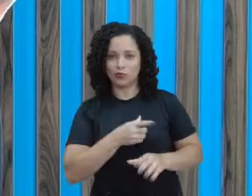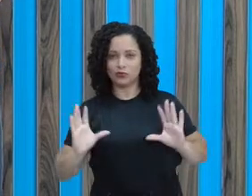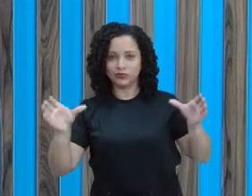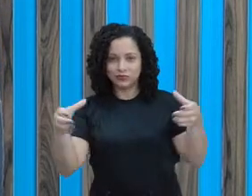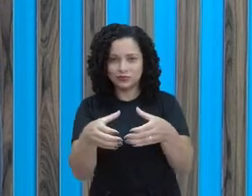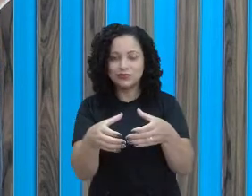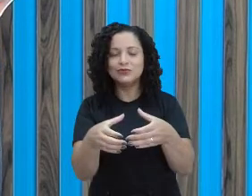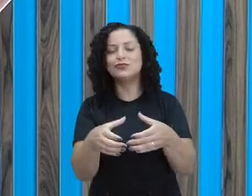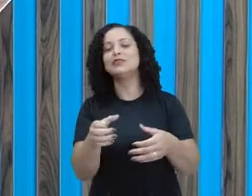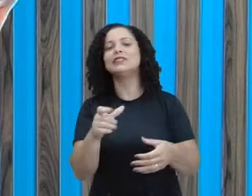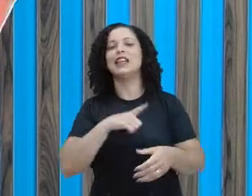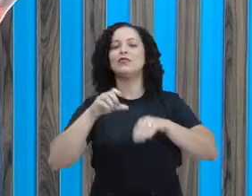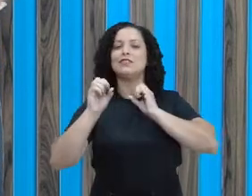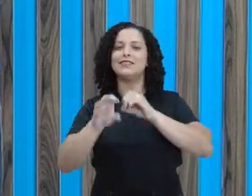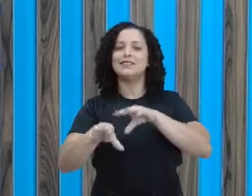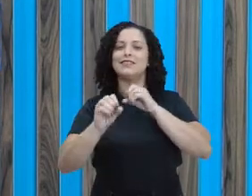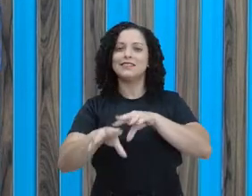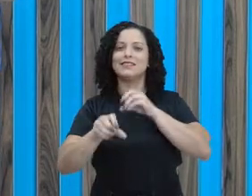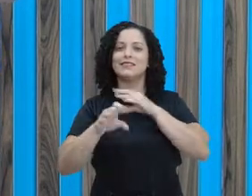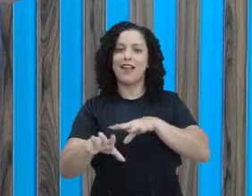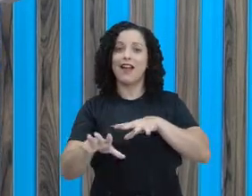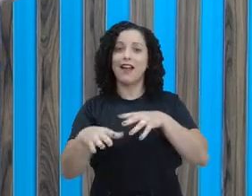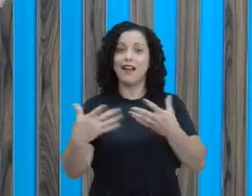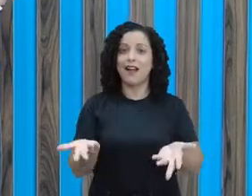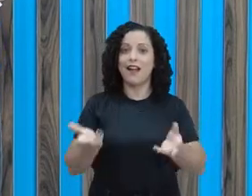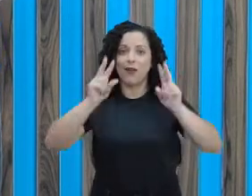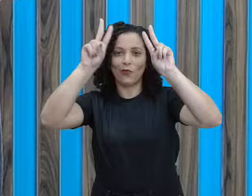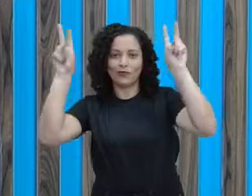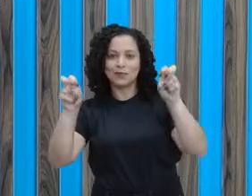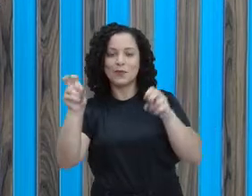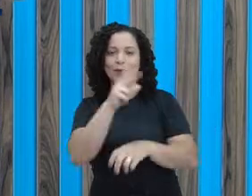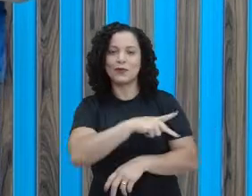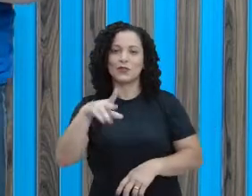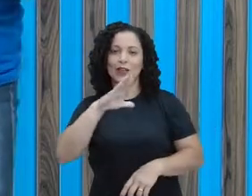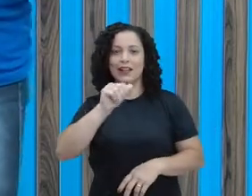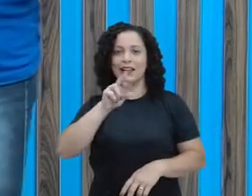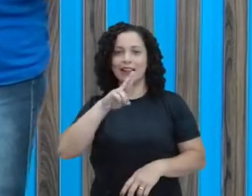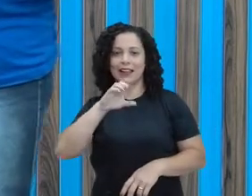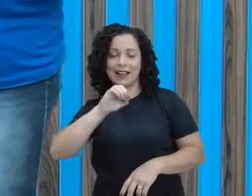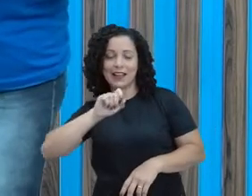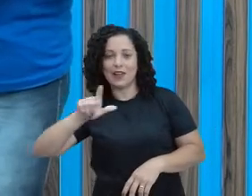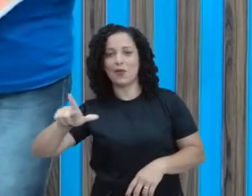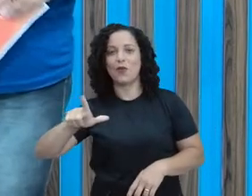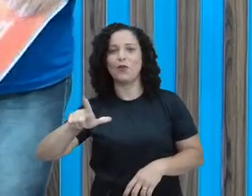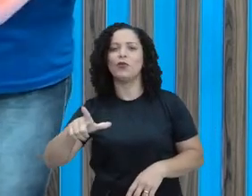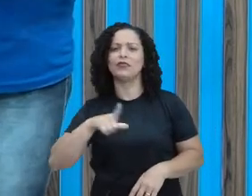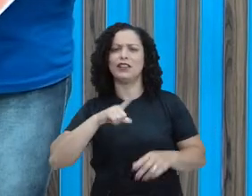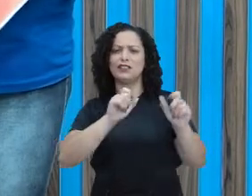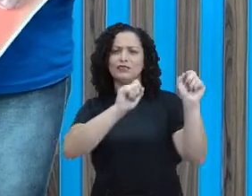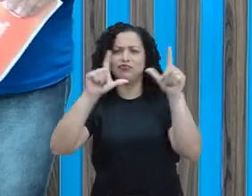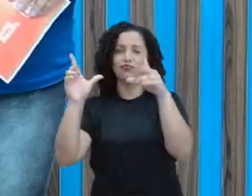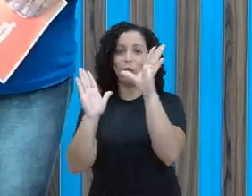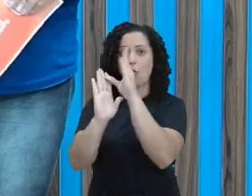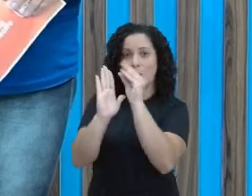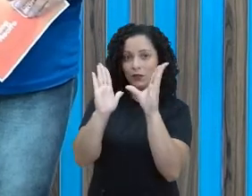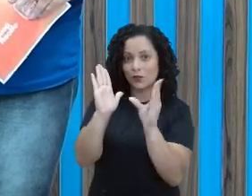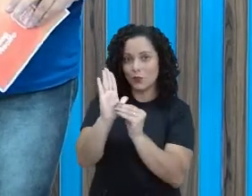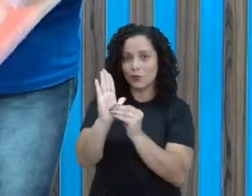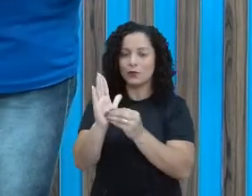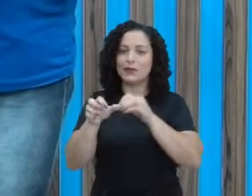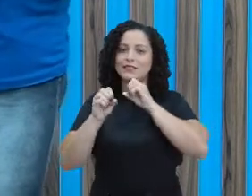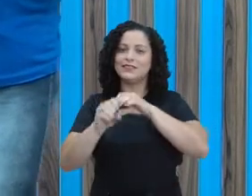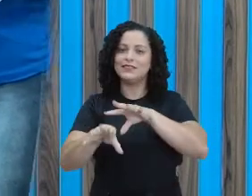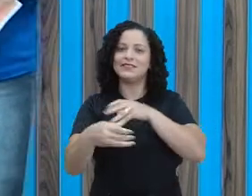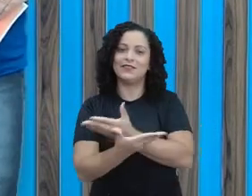aí que a professora Carol deixou para vocês. Então, a professora Carol deixou todo esse trabalho para a gente poder conversar com